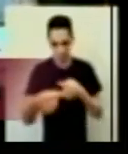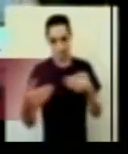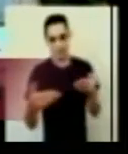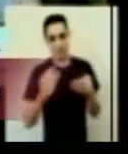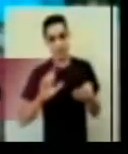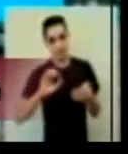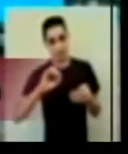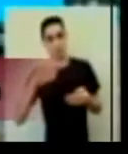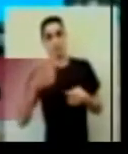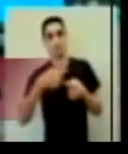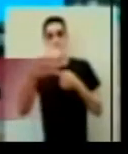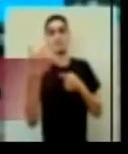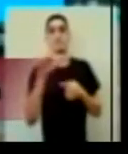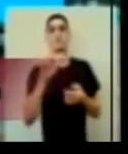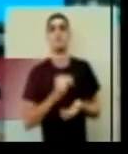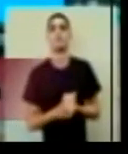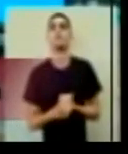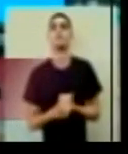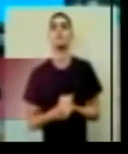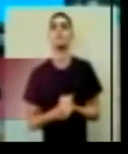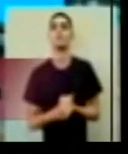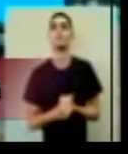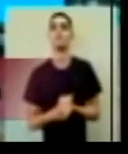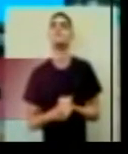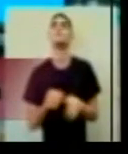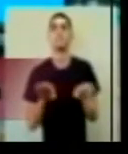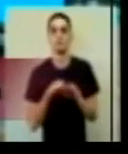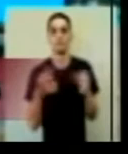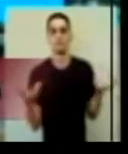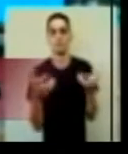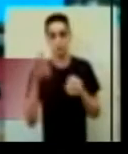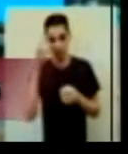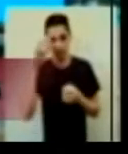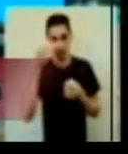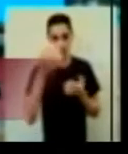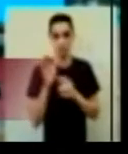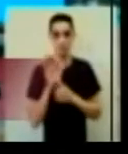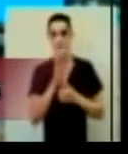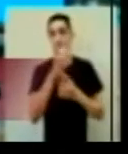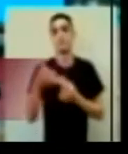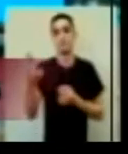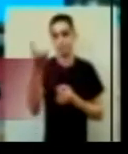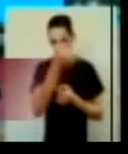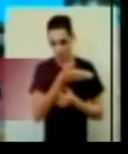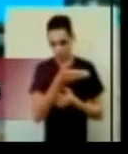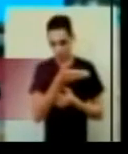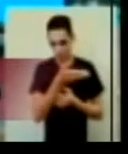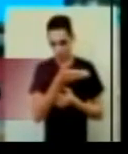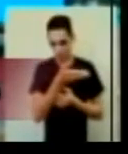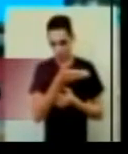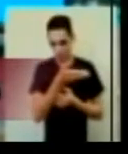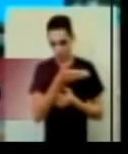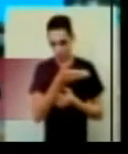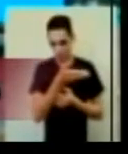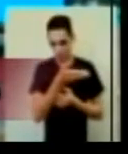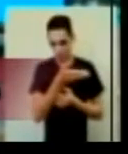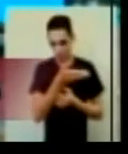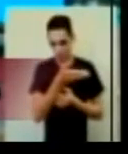internados nesta semana ou na próxima semana. Próximo, por favor. Aí, eu